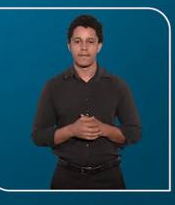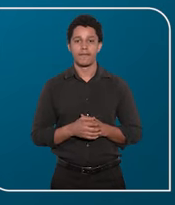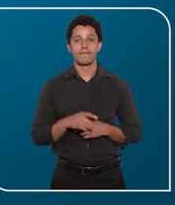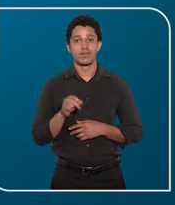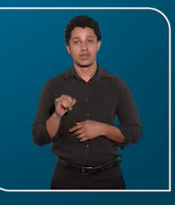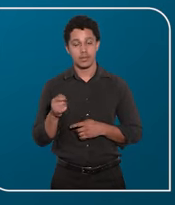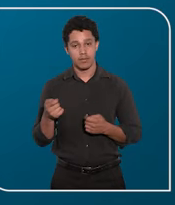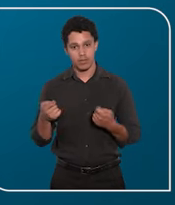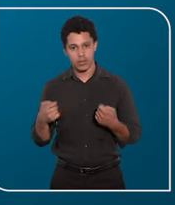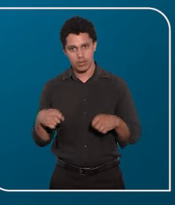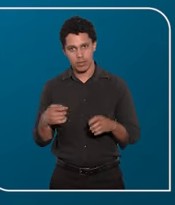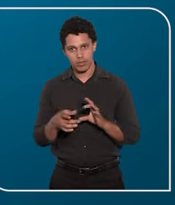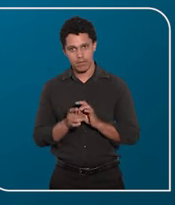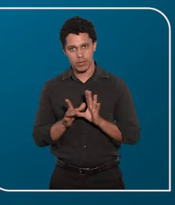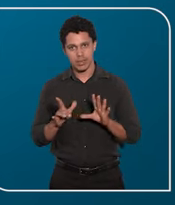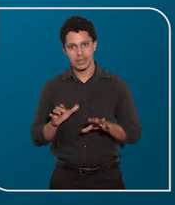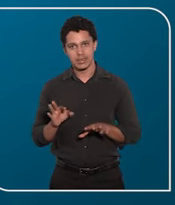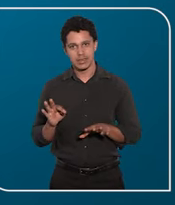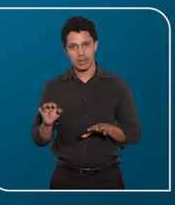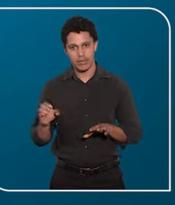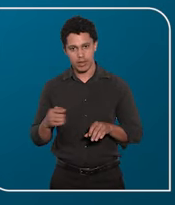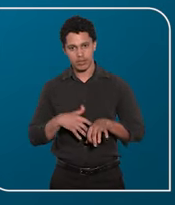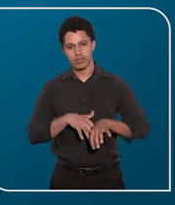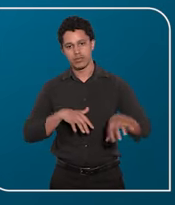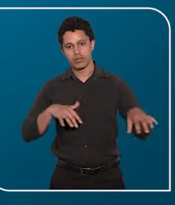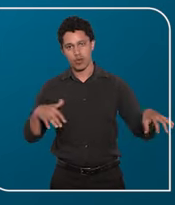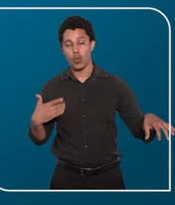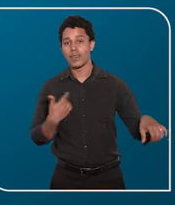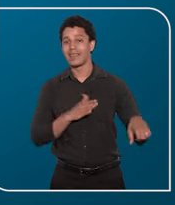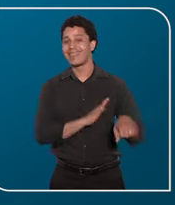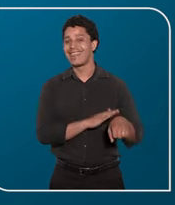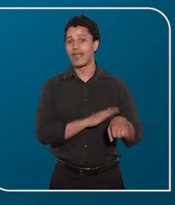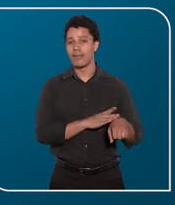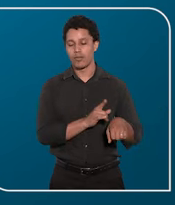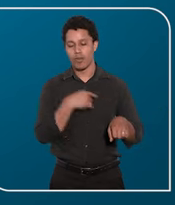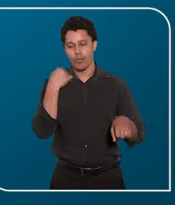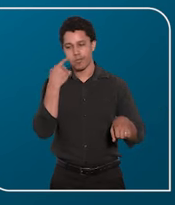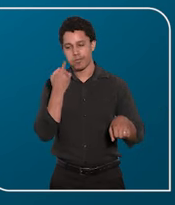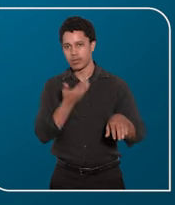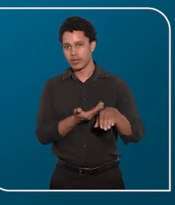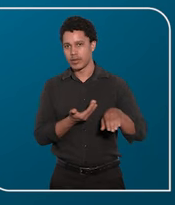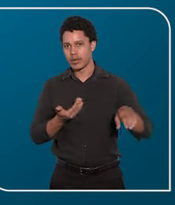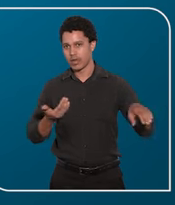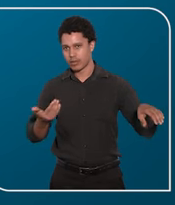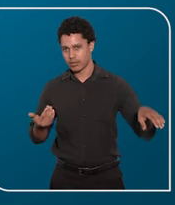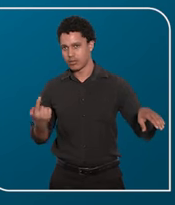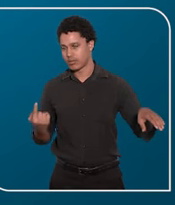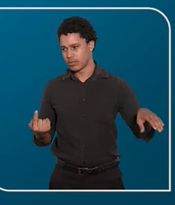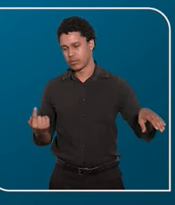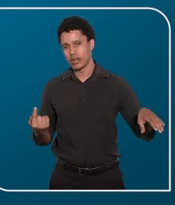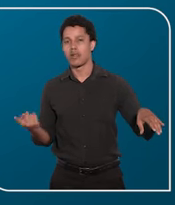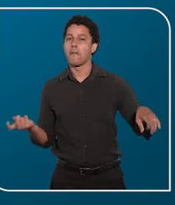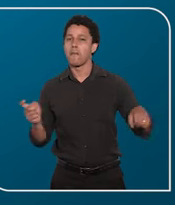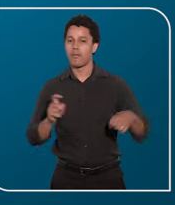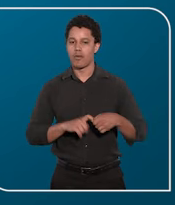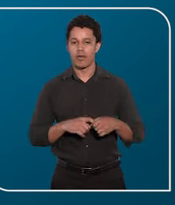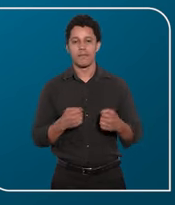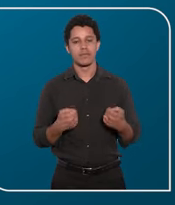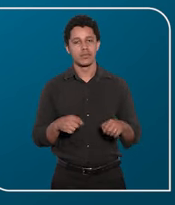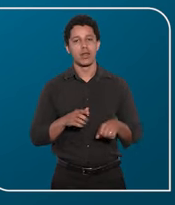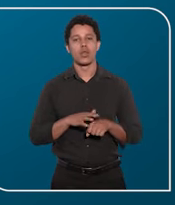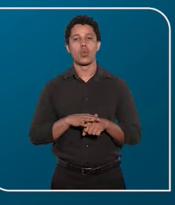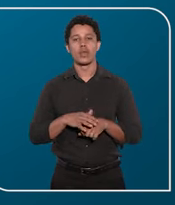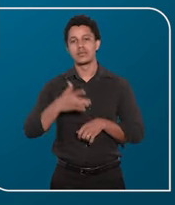de licenciamento, que nada mais é do que um tempo que o advogado perde a capacidade postulatória, ela tem que ser uma doença